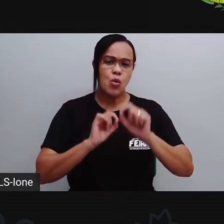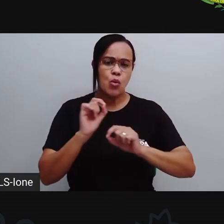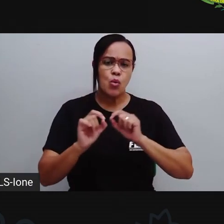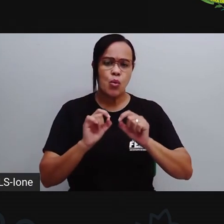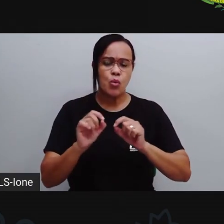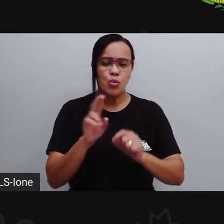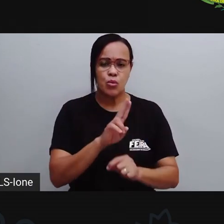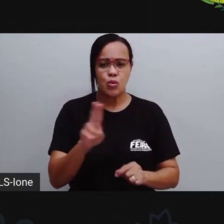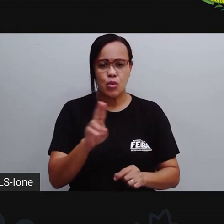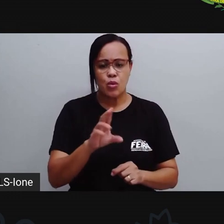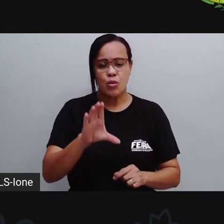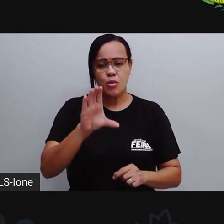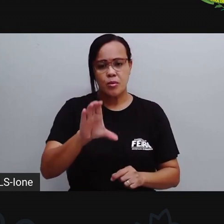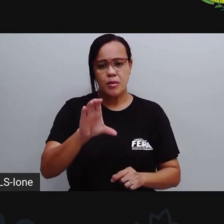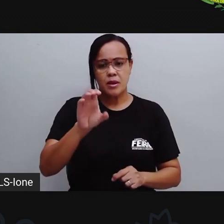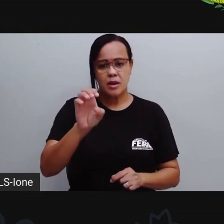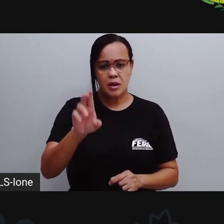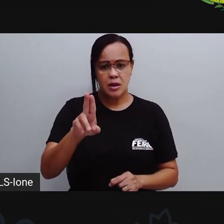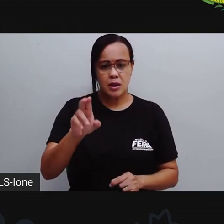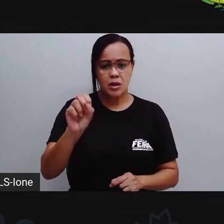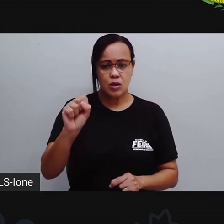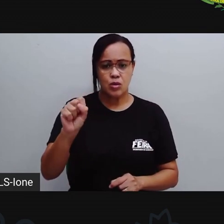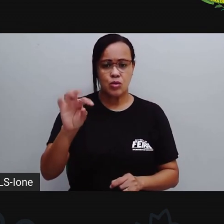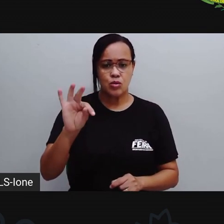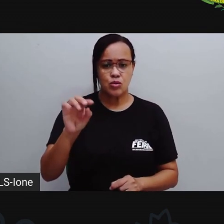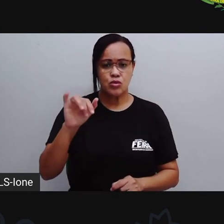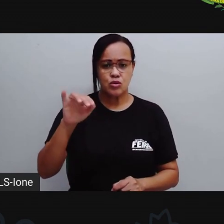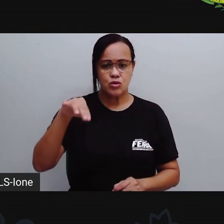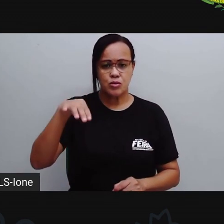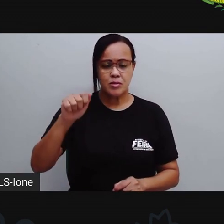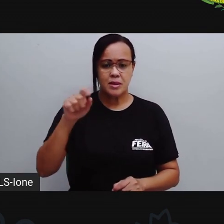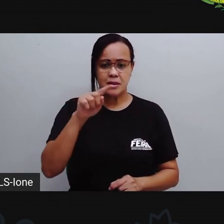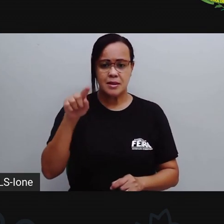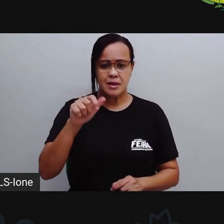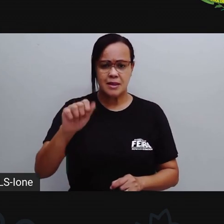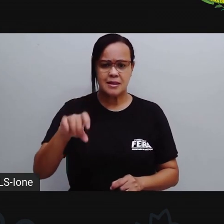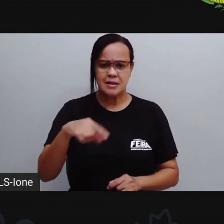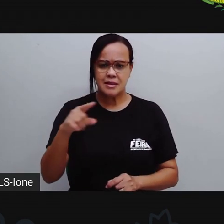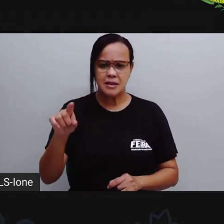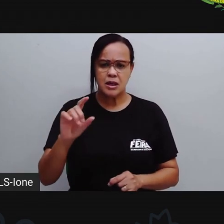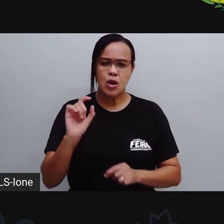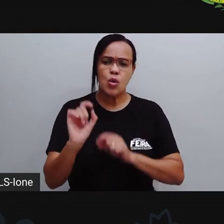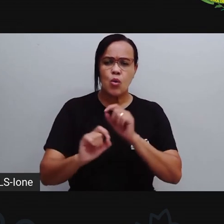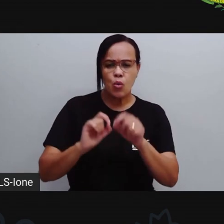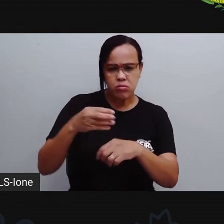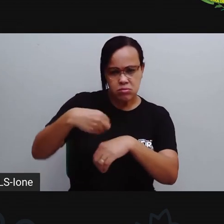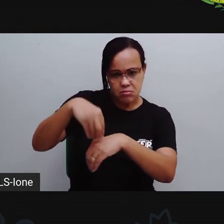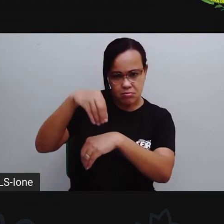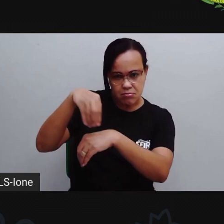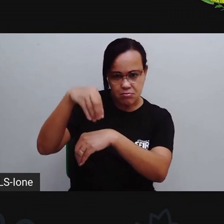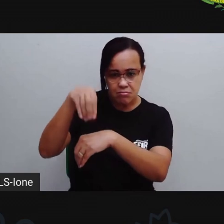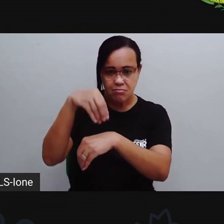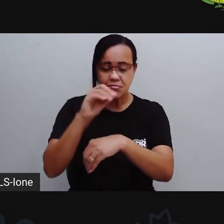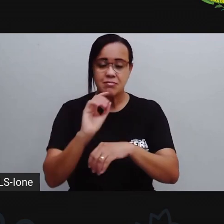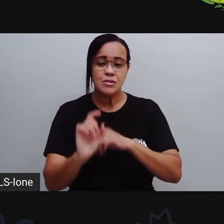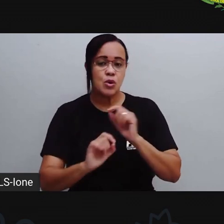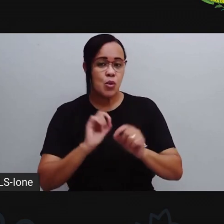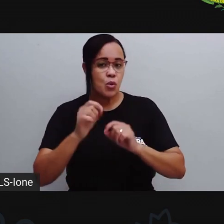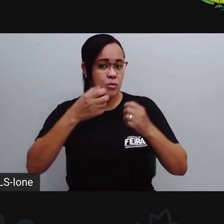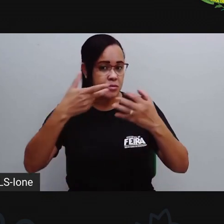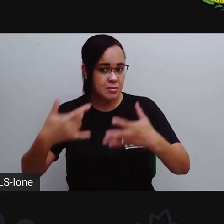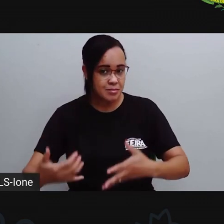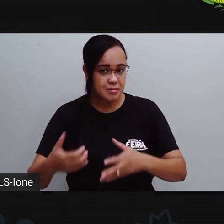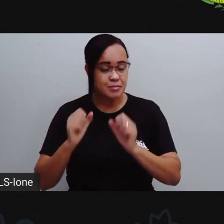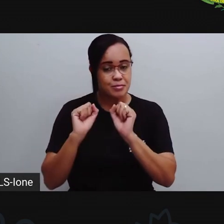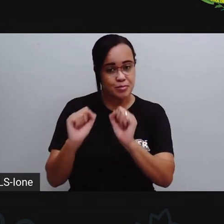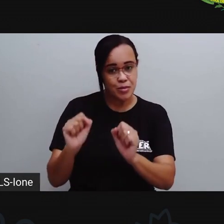algumas dicas aí para a mamãe. Chama a mamãe aí, chama o papai, porque essas dicas que a Pró vai dar para vocês podem ser útil aí